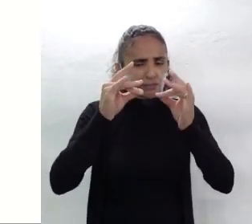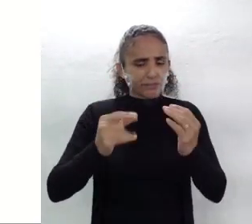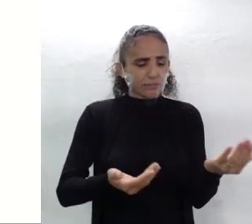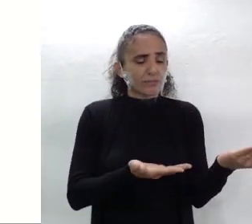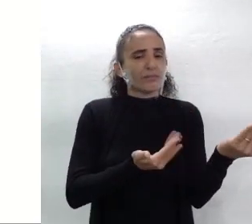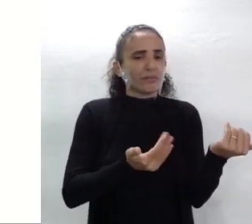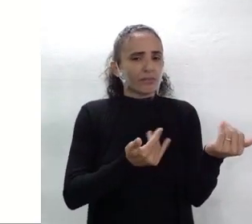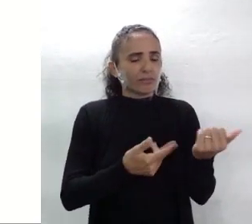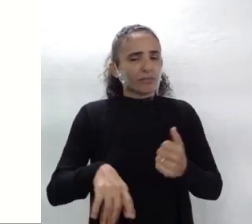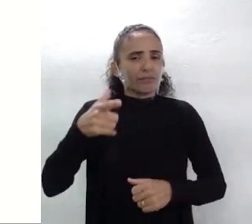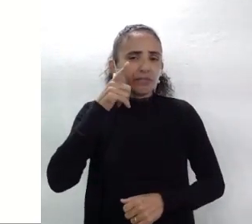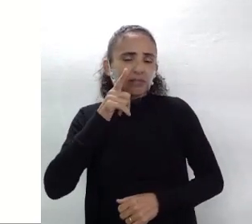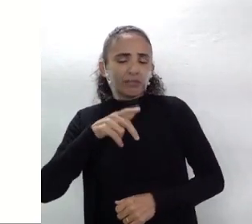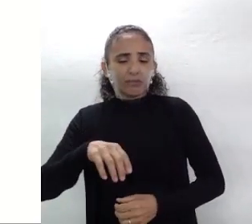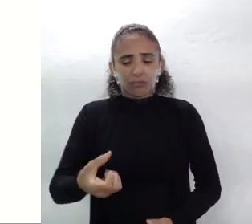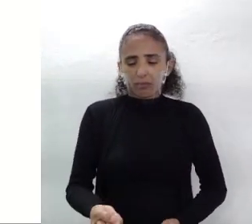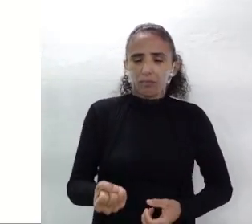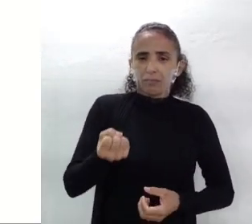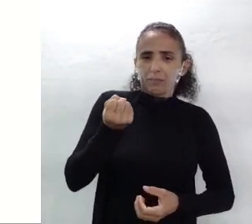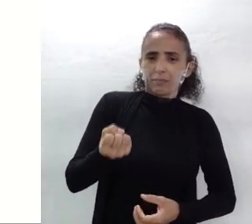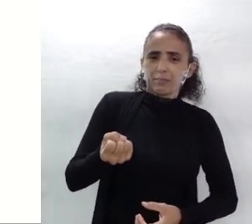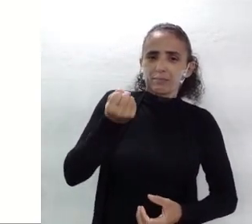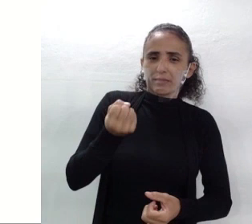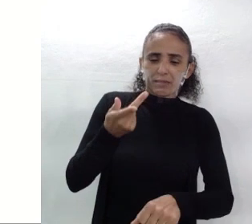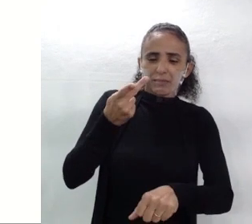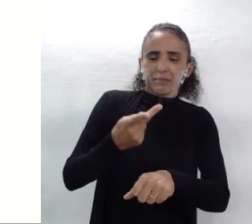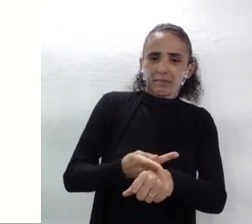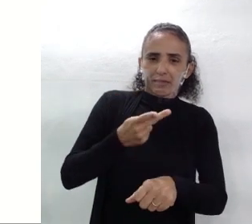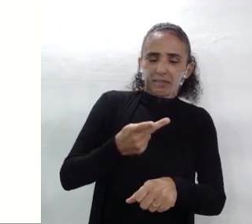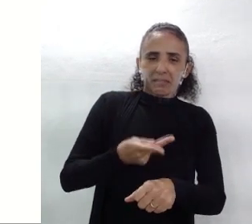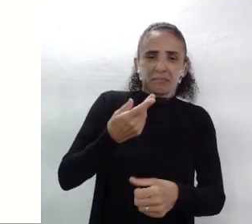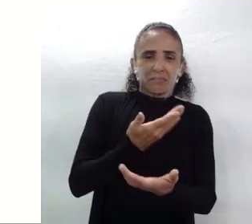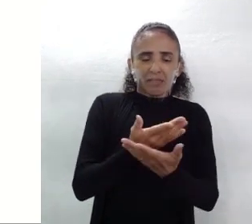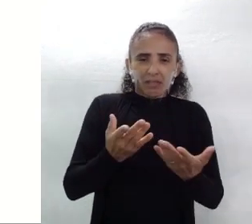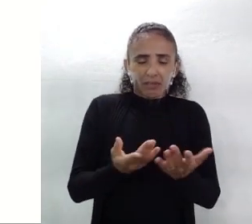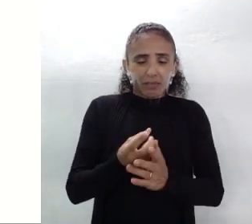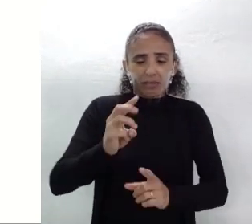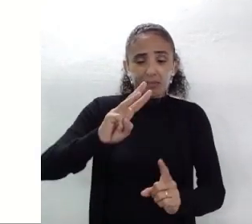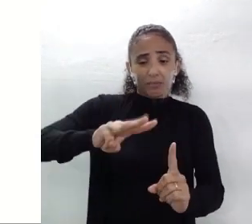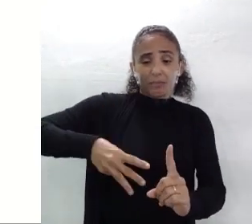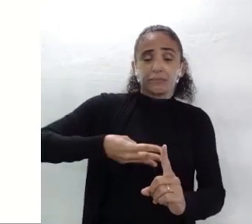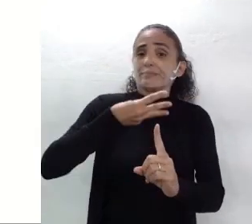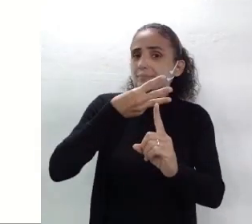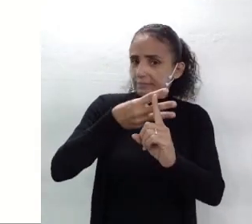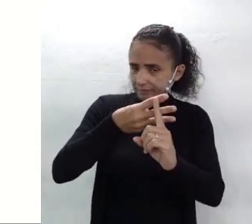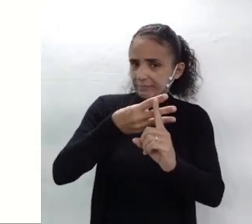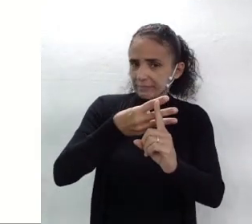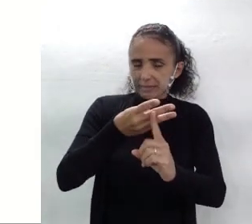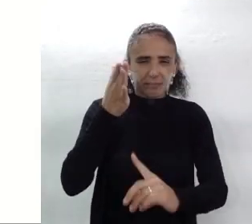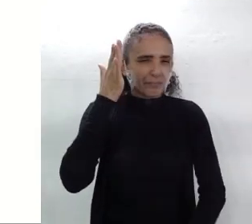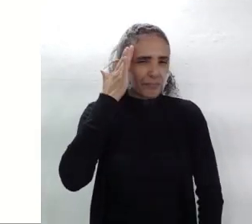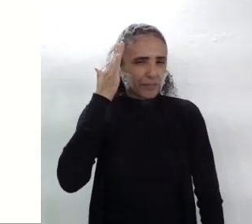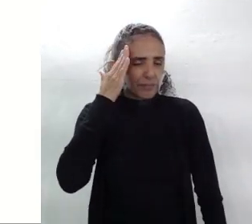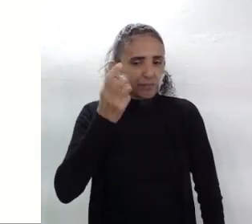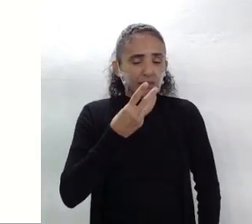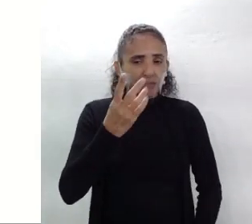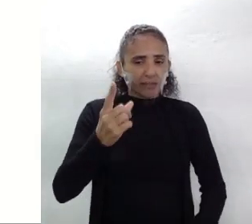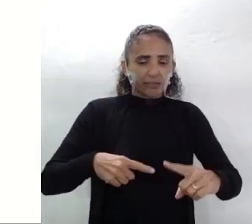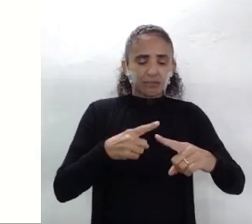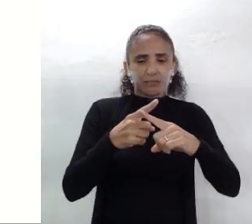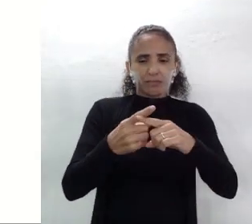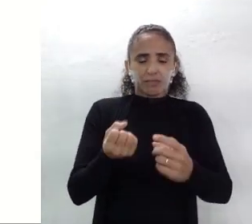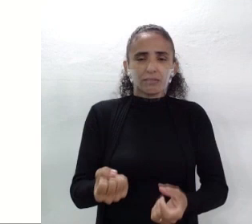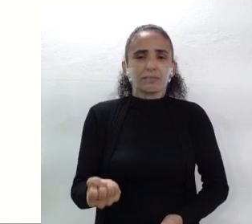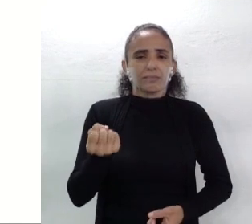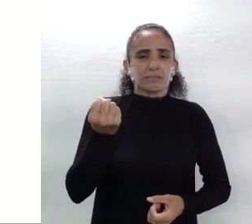novo recebeu só um saco, porque ele fala que o mais velho recebeu o triplo da quantidade. Então, 3 vezes um saco